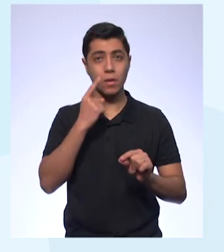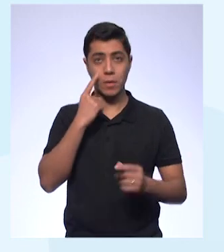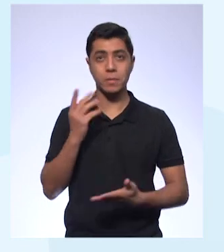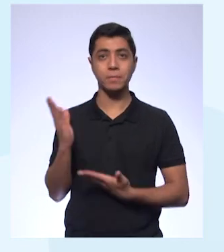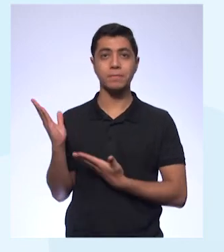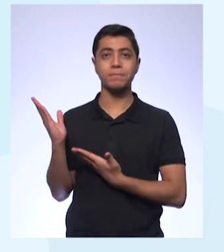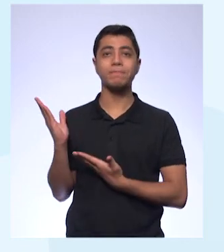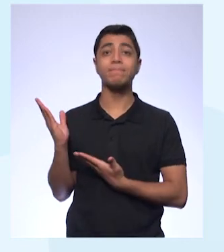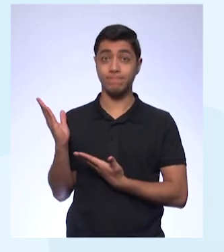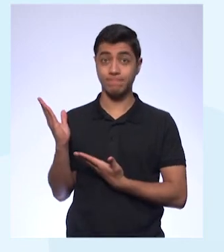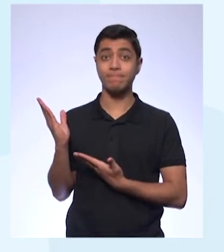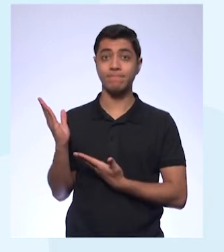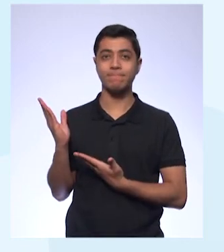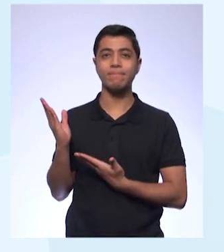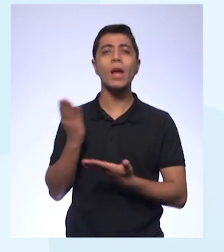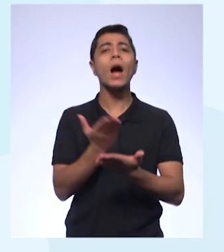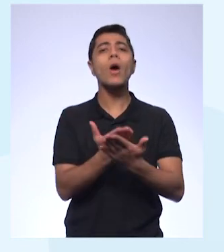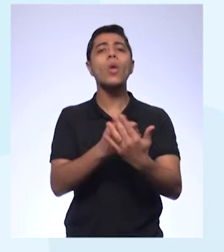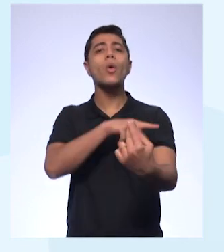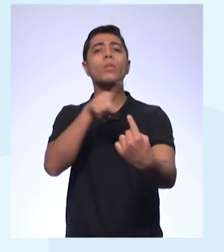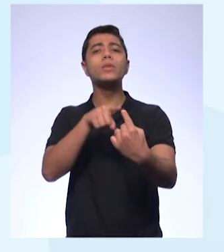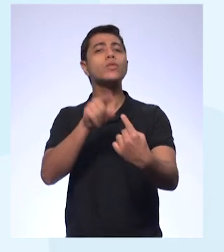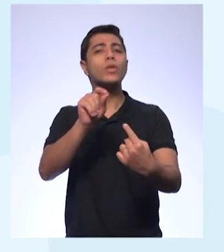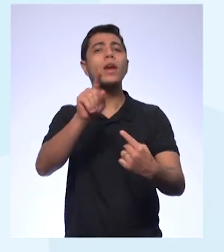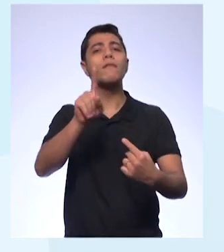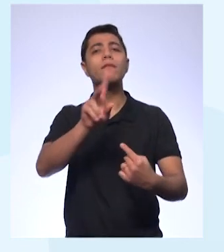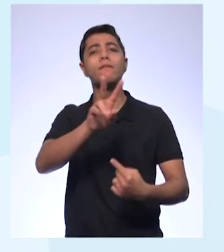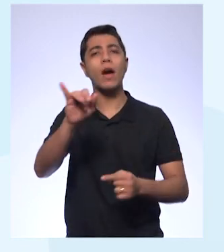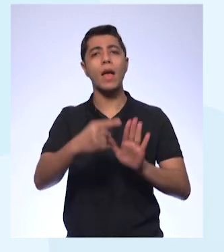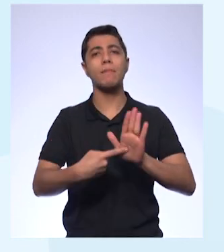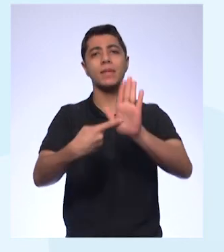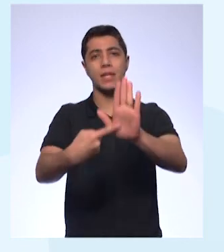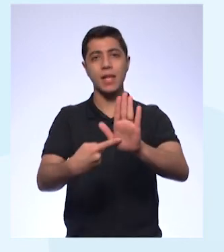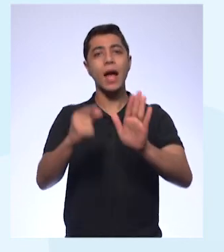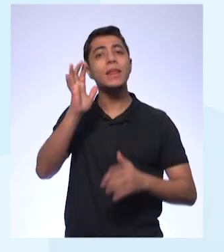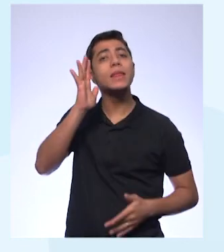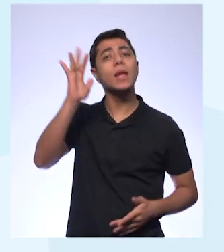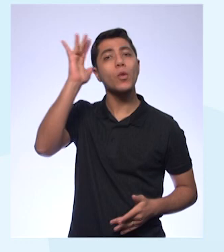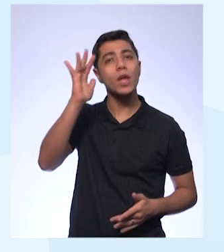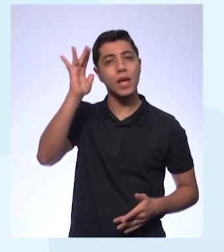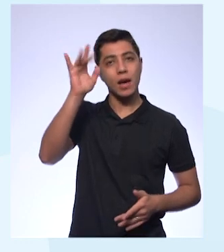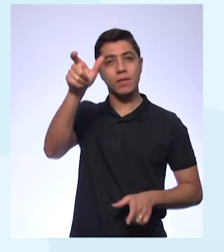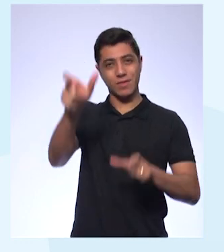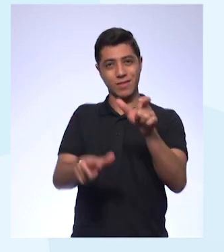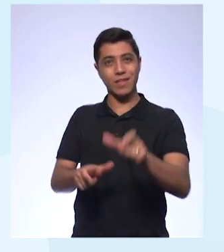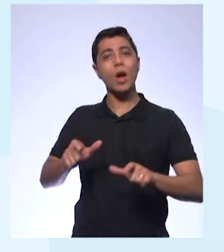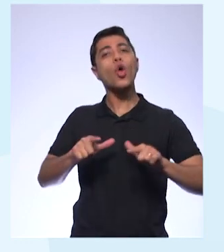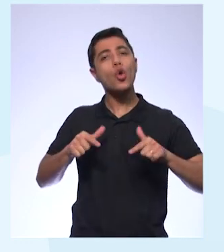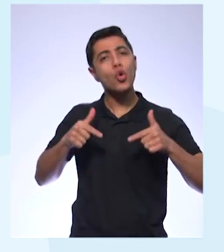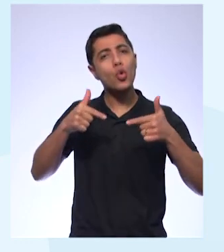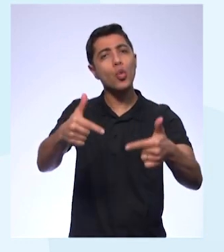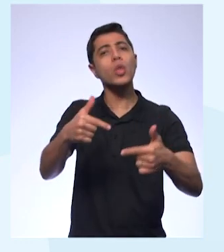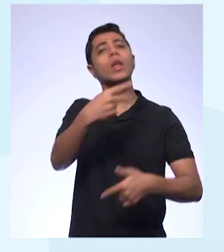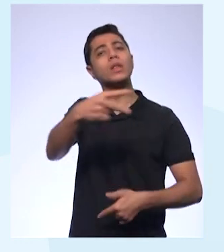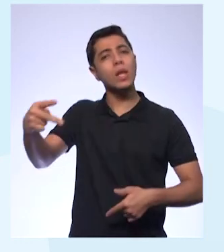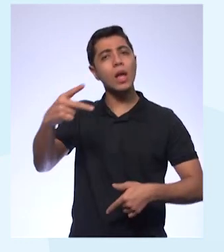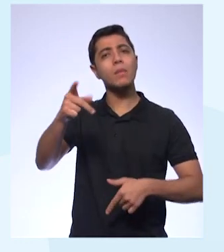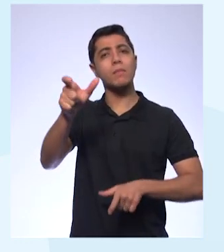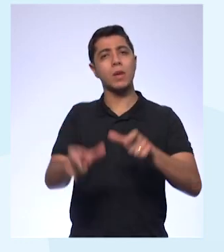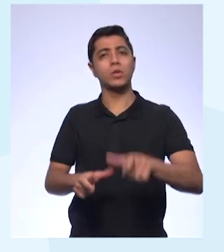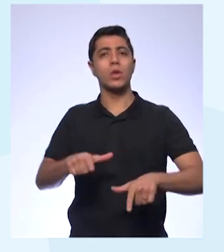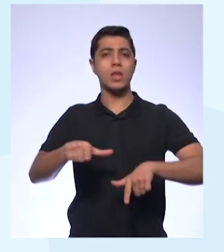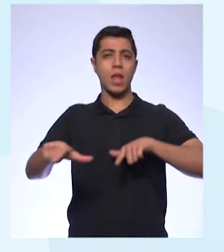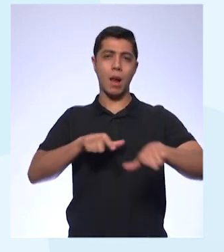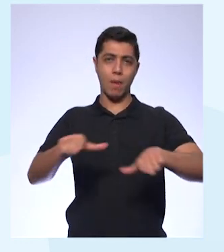aula é apresentar as principais teorias que influenciaram movimentos de lutas por direitos dos trabalhadores no